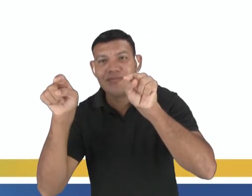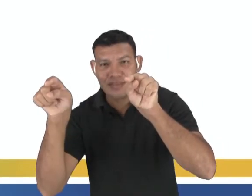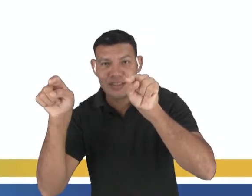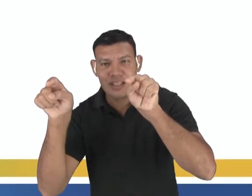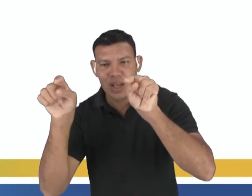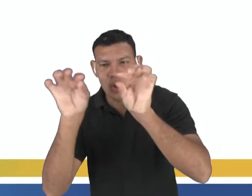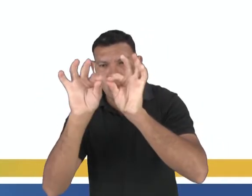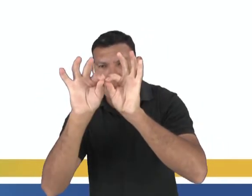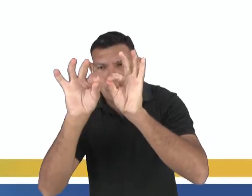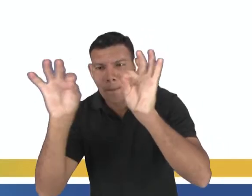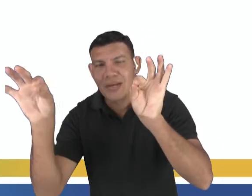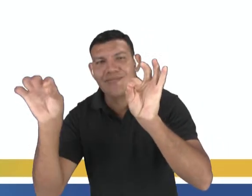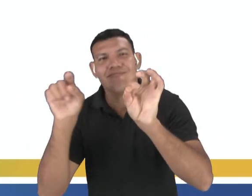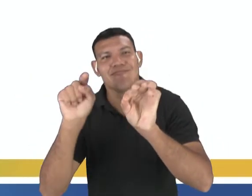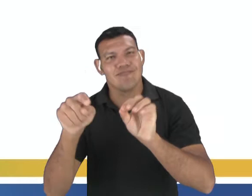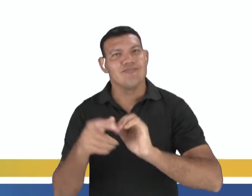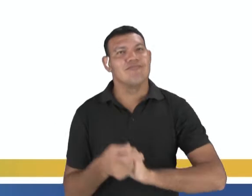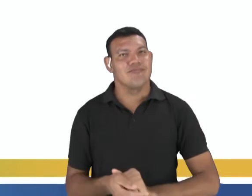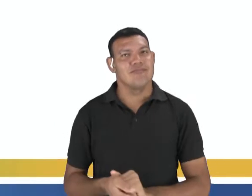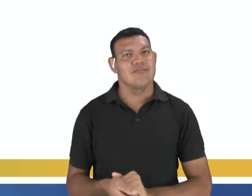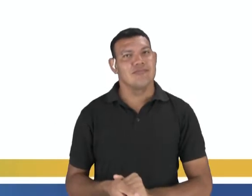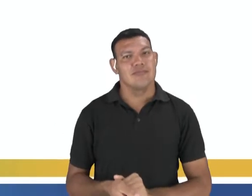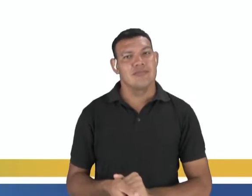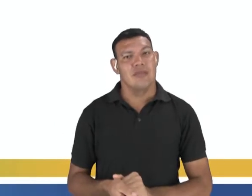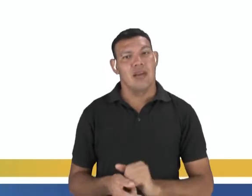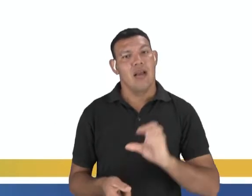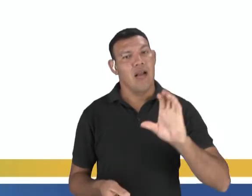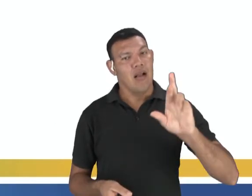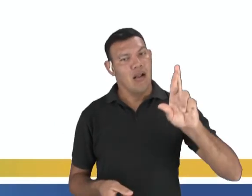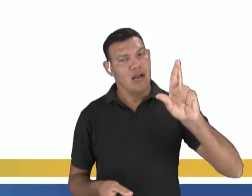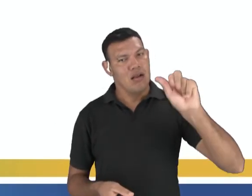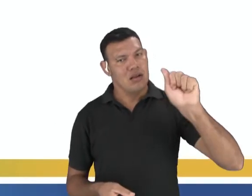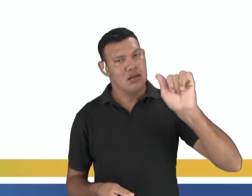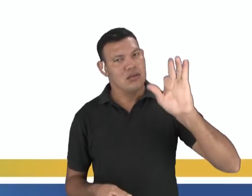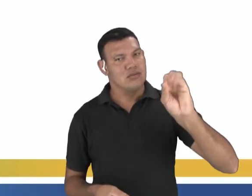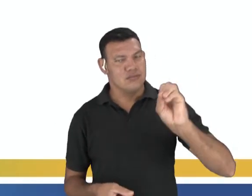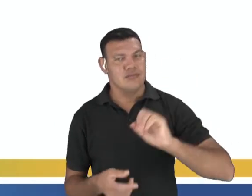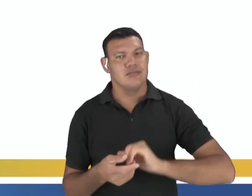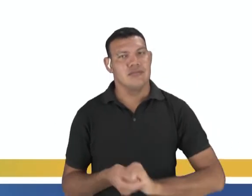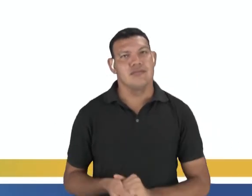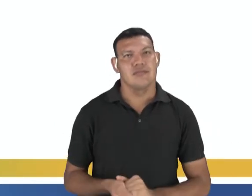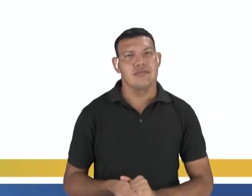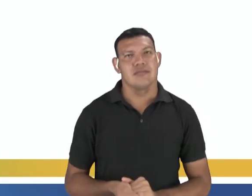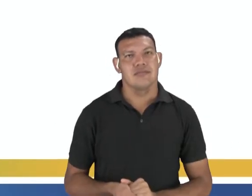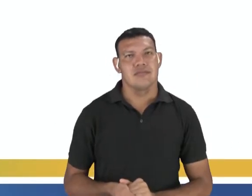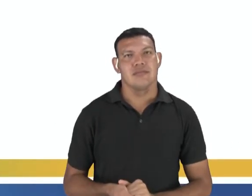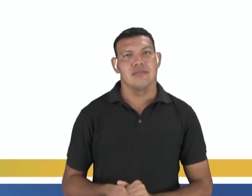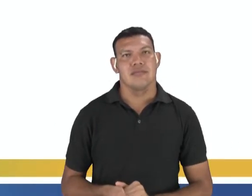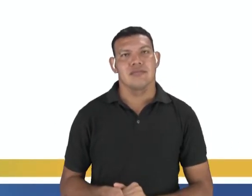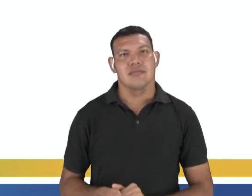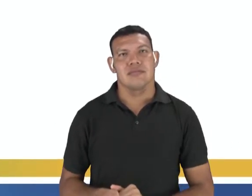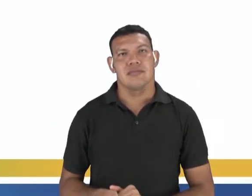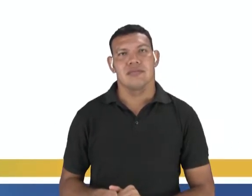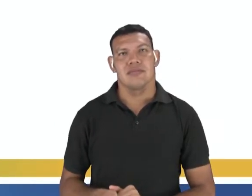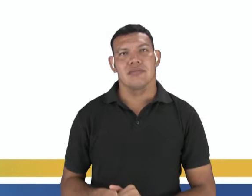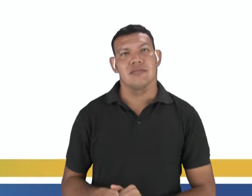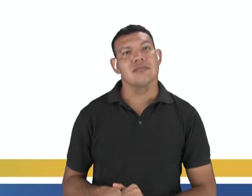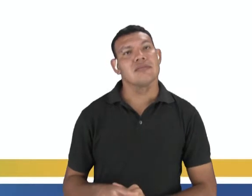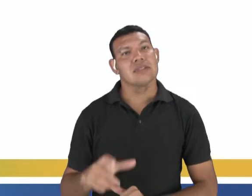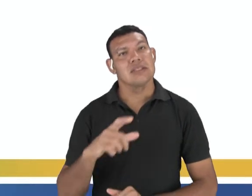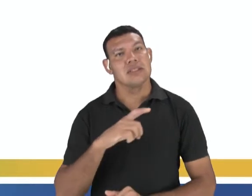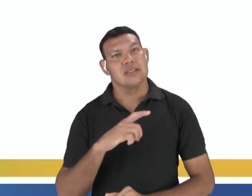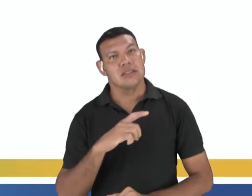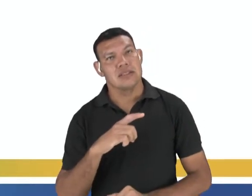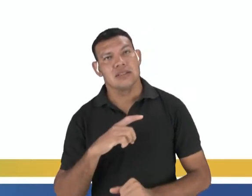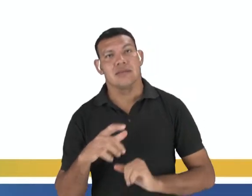qualquer segmento de reta que vai de um lado ou outro da circunferência, não necessariamente passando pelo centro. Se eu tivesse um segmento